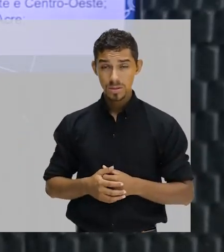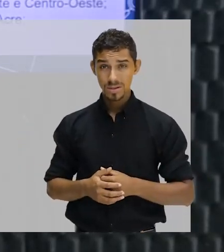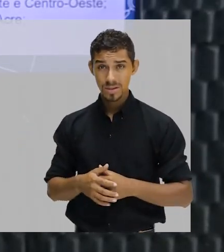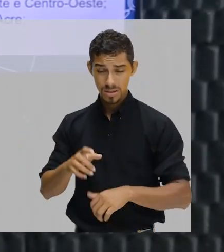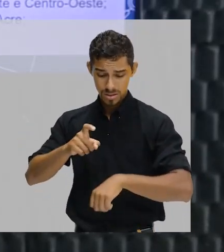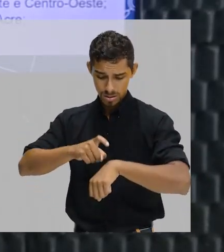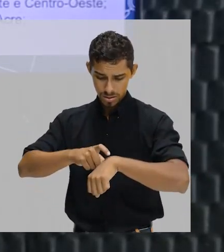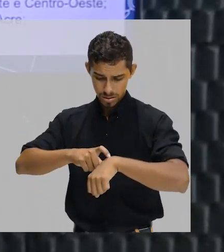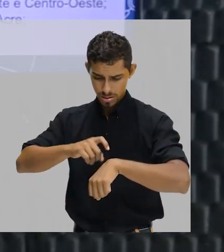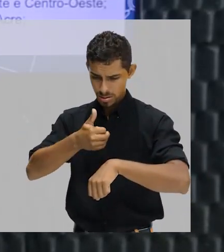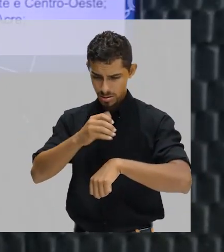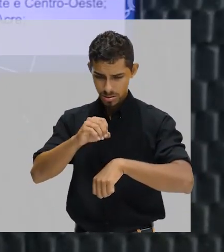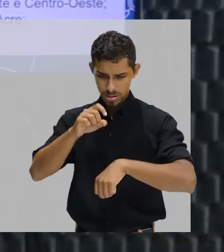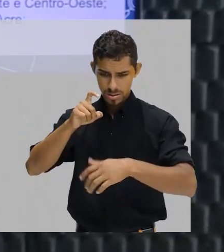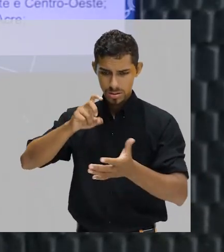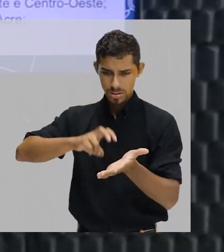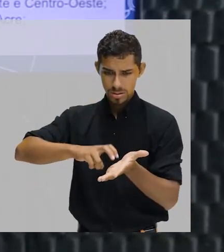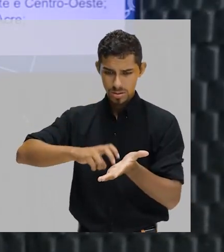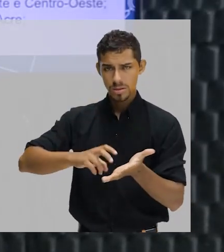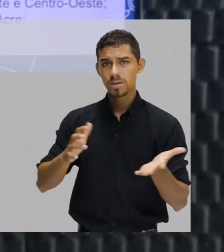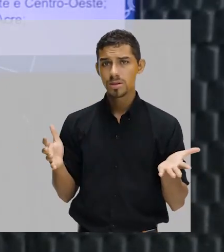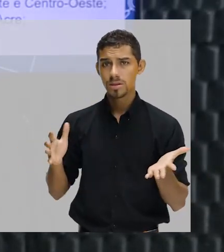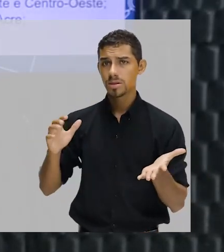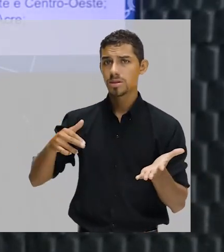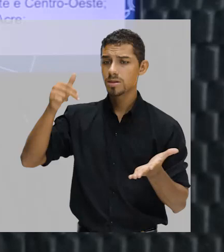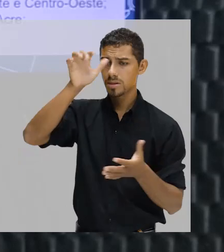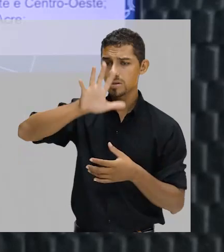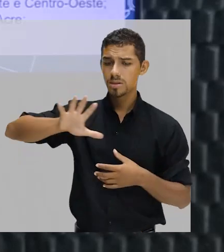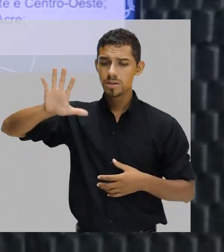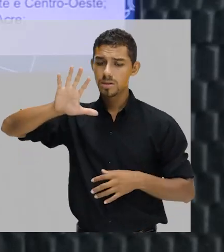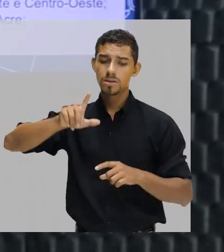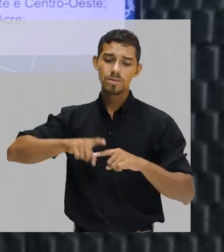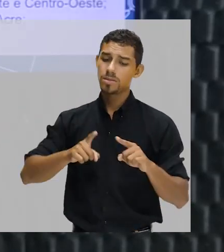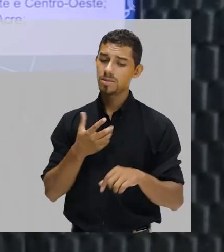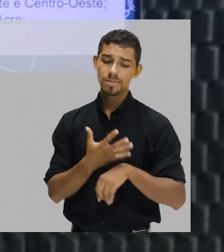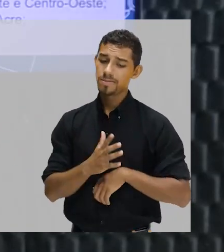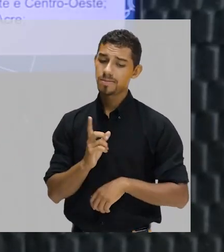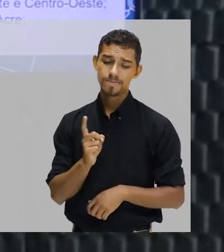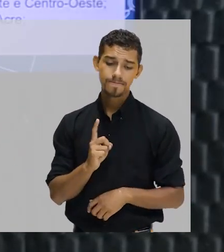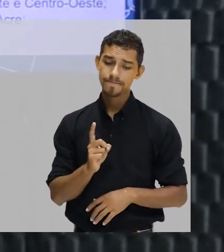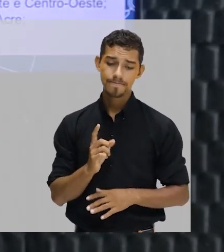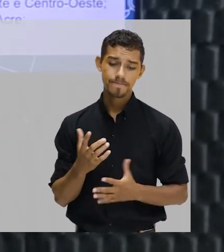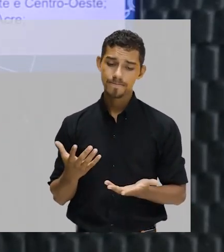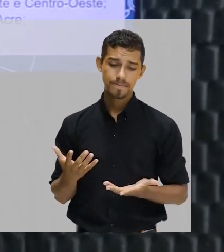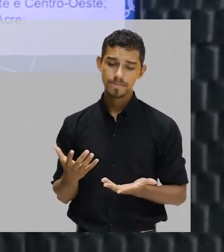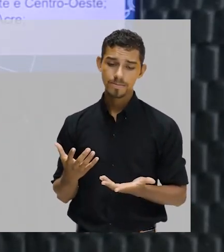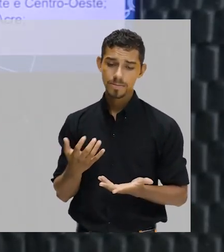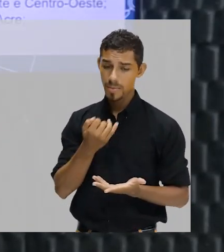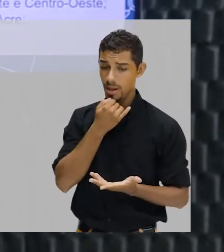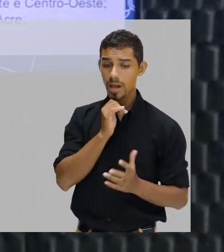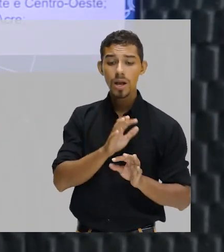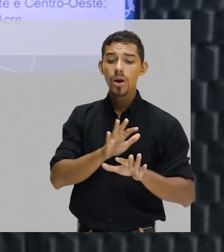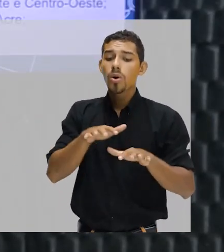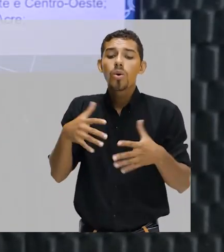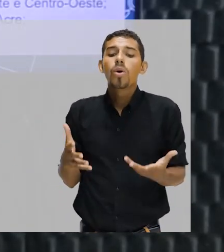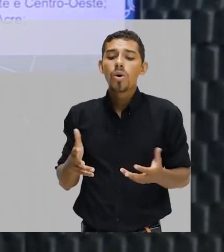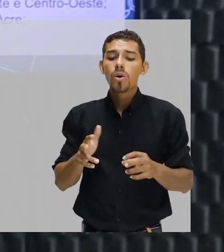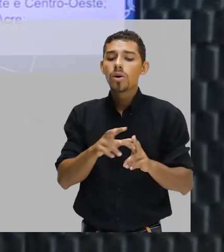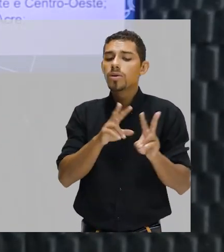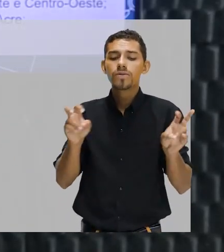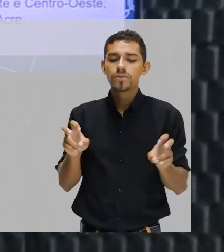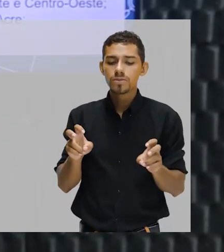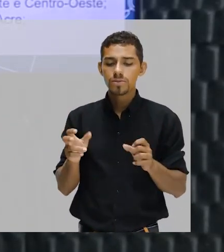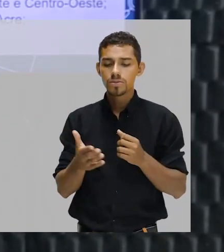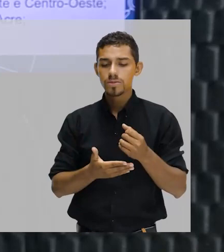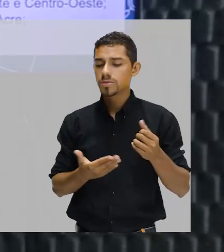horas da manhã em todo o território nacional? Seria, mas na prática não é bem assim. Por quê? Qual é a função básica do fuso